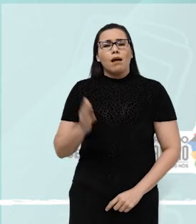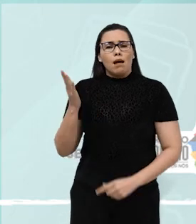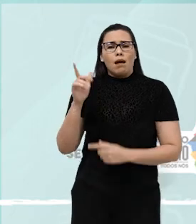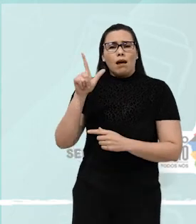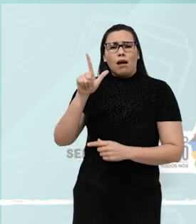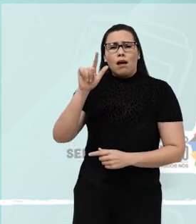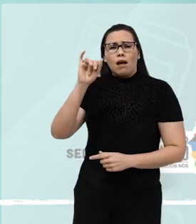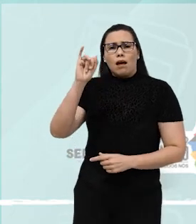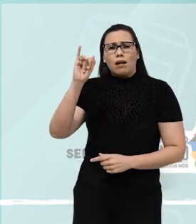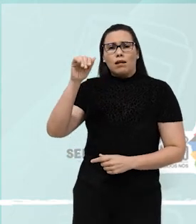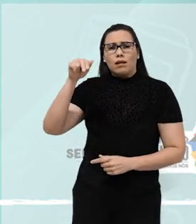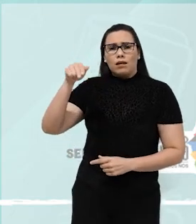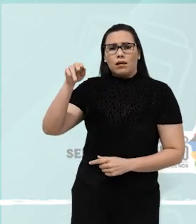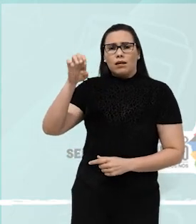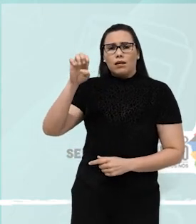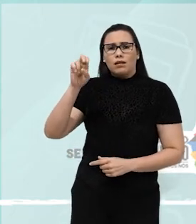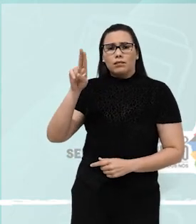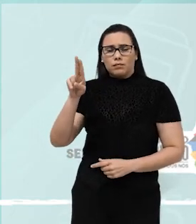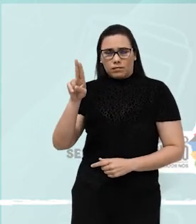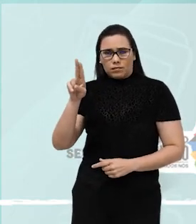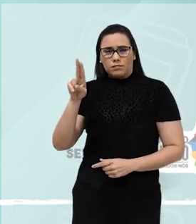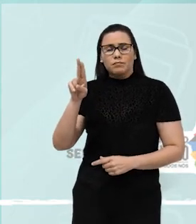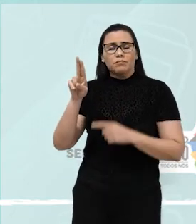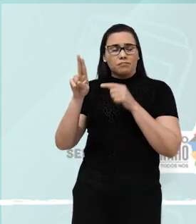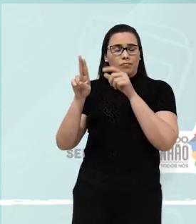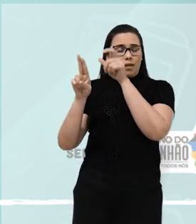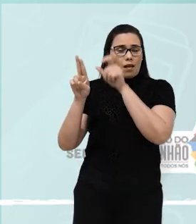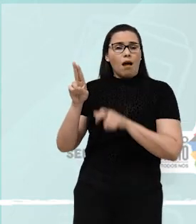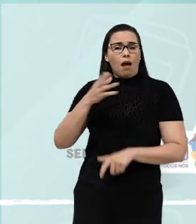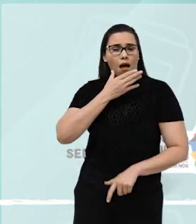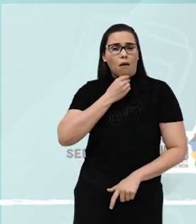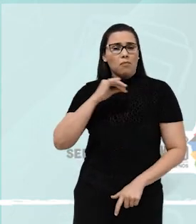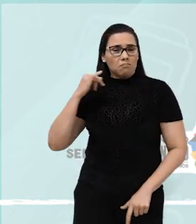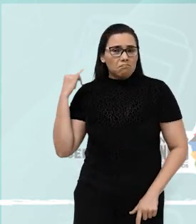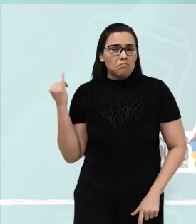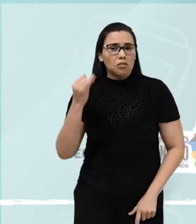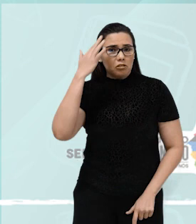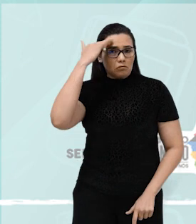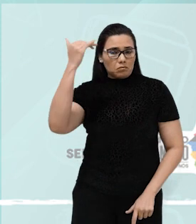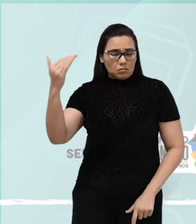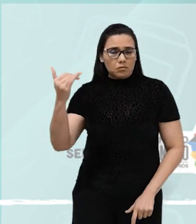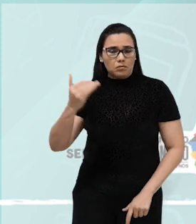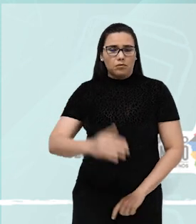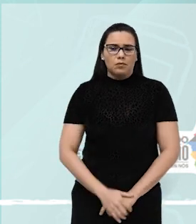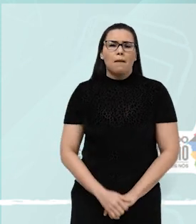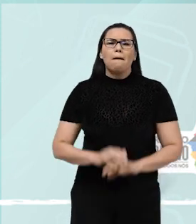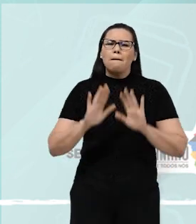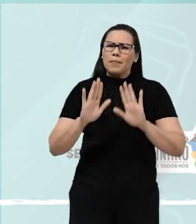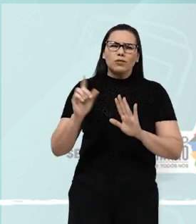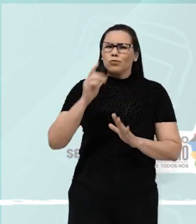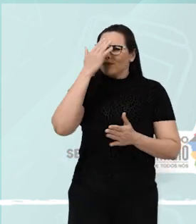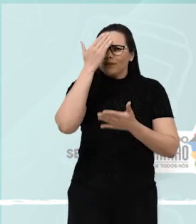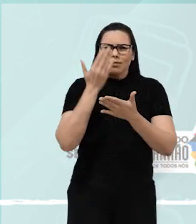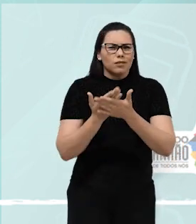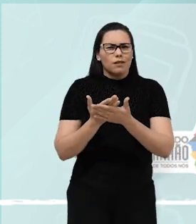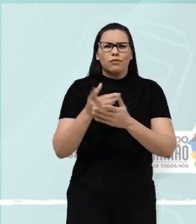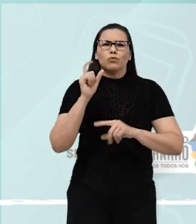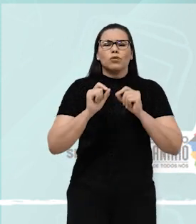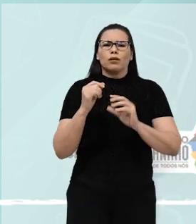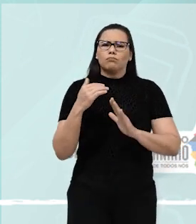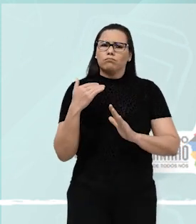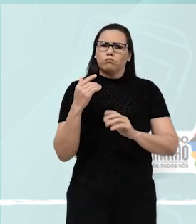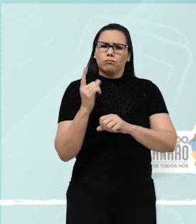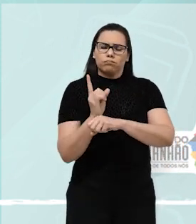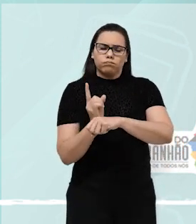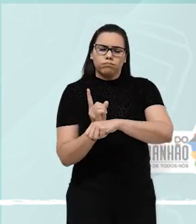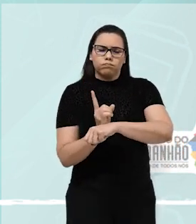muito importante para o processo de classificação dos seres vivos. Só que ele não era evolucionista. Ele não acreditava